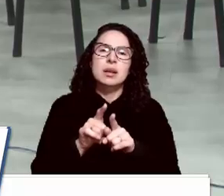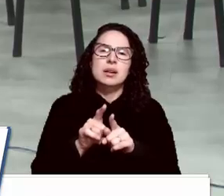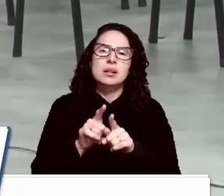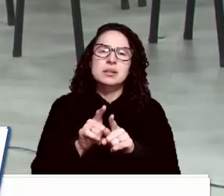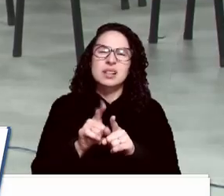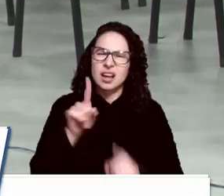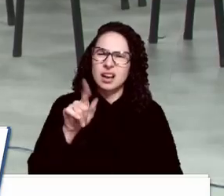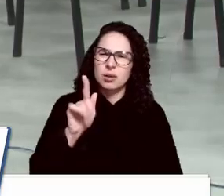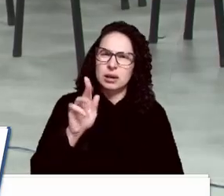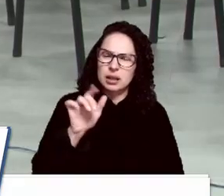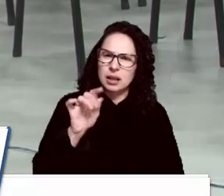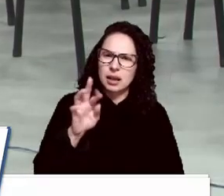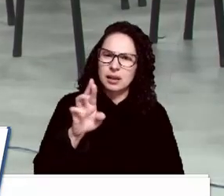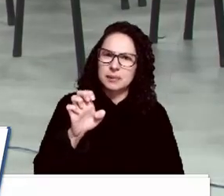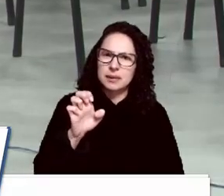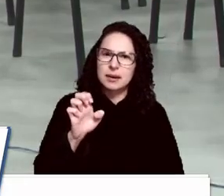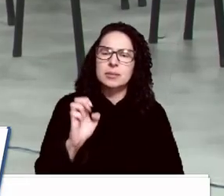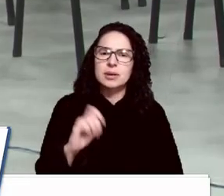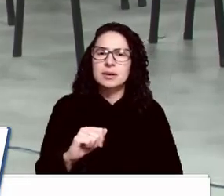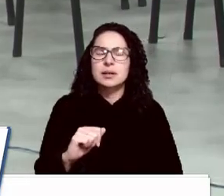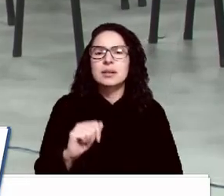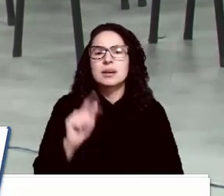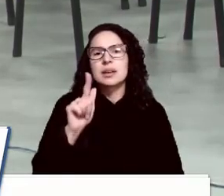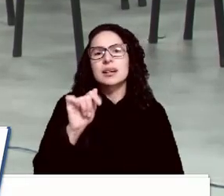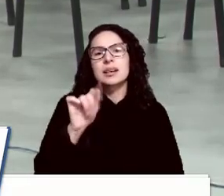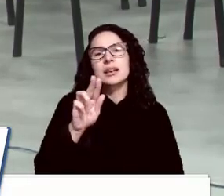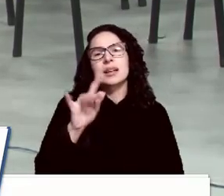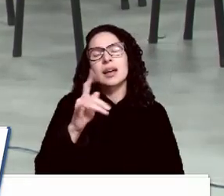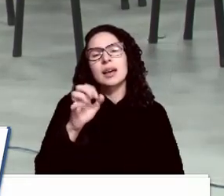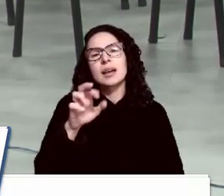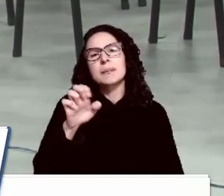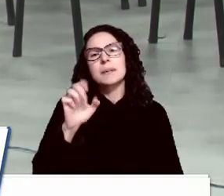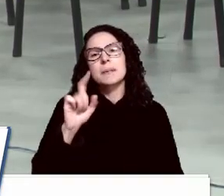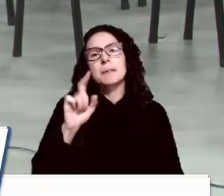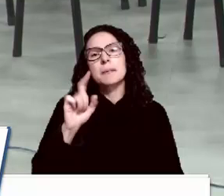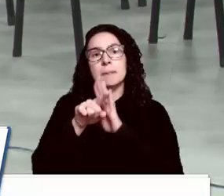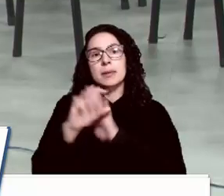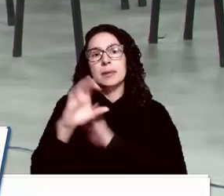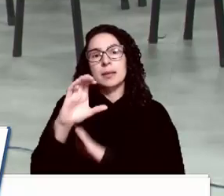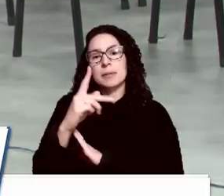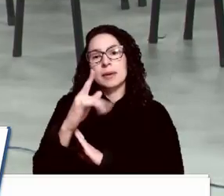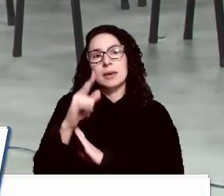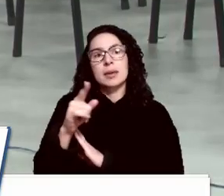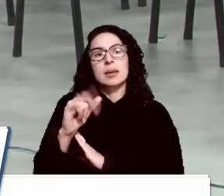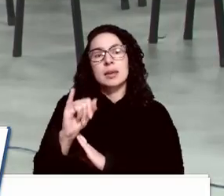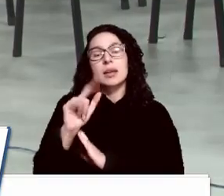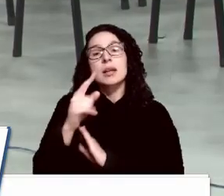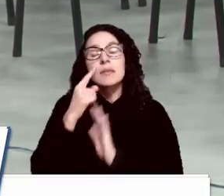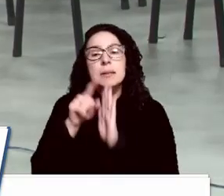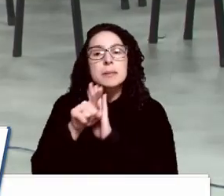né? O Guilherme Cortez, ele está à frente de uma CPI, ele verificar como é feita